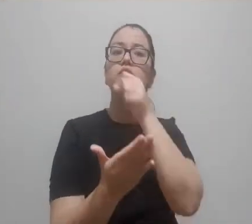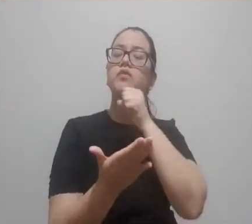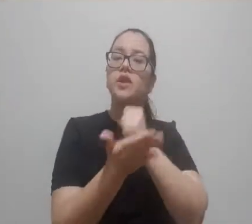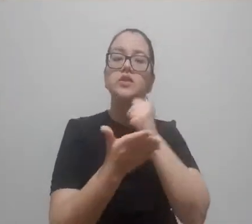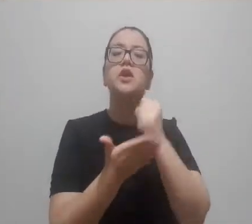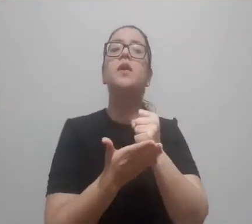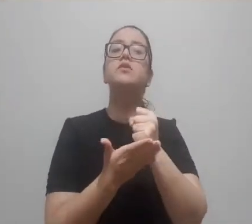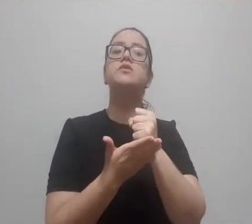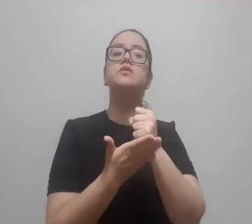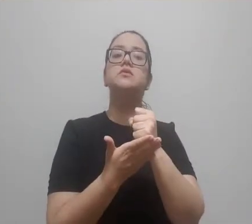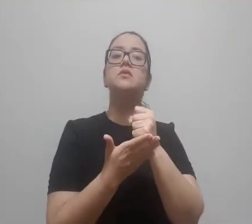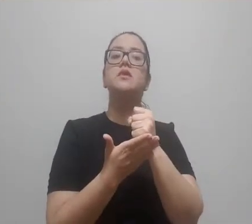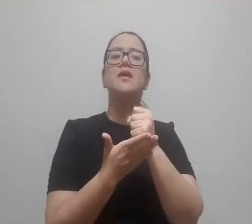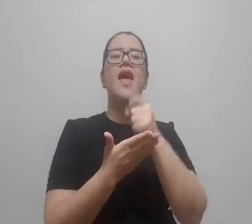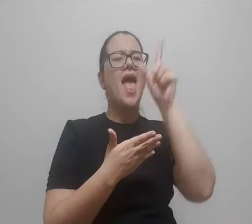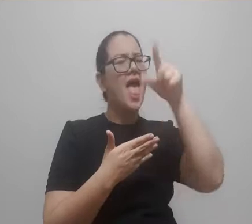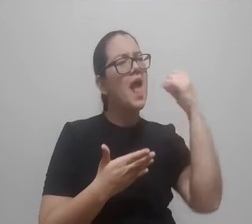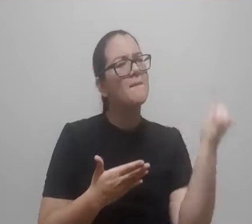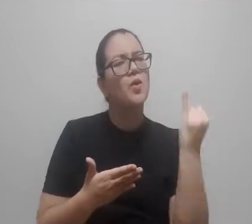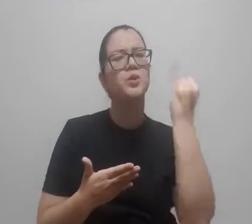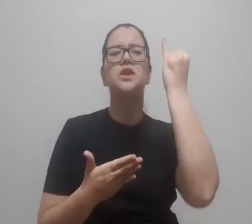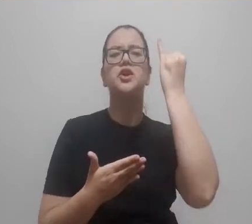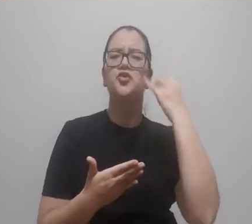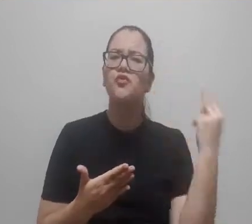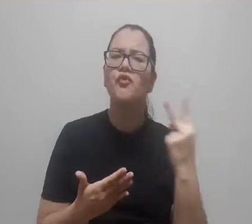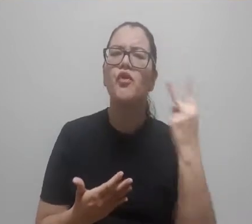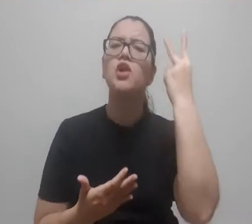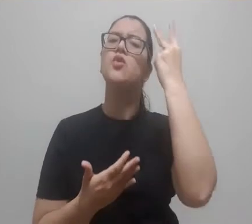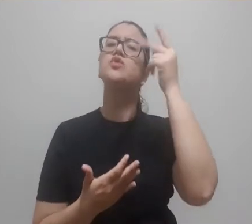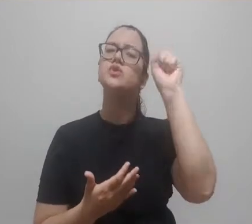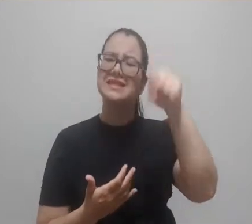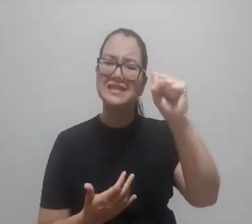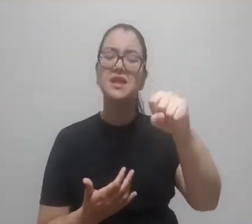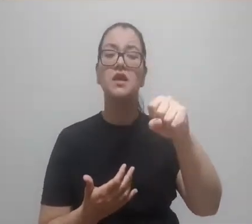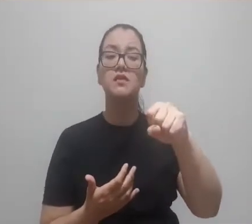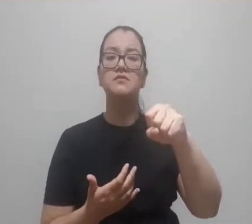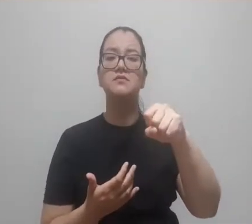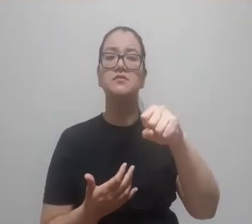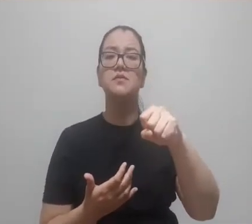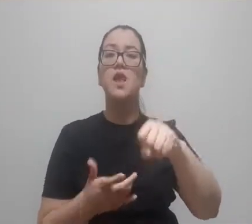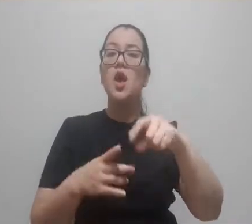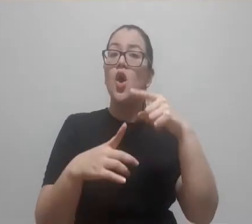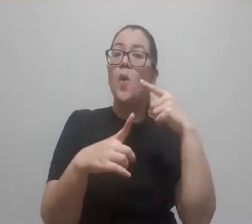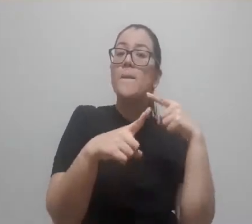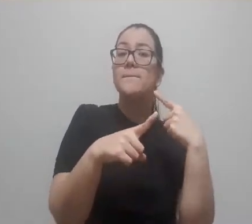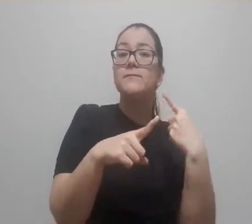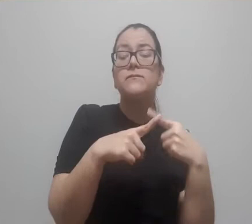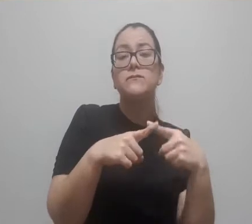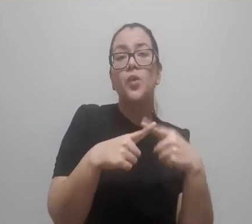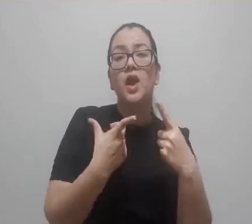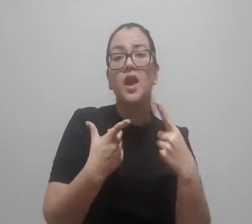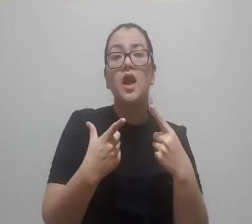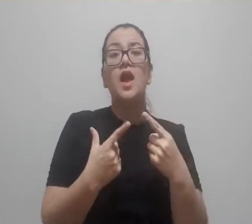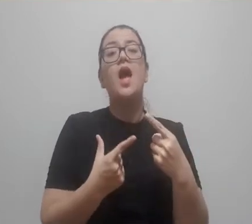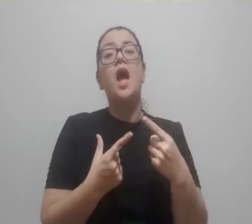sua importância e seu significado. Porque isso chegaria à mente dos discípulos, como infelizmente chega à mente de muita gente, né? Que tem